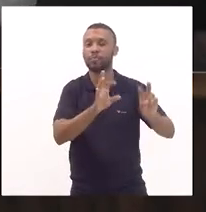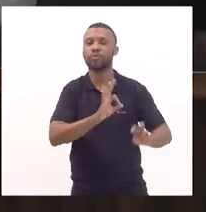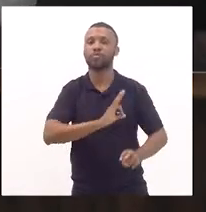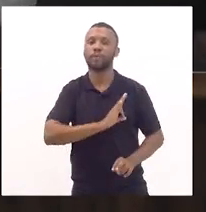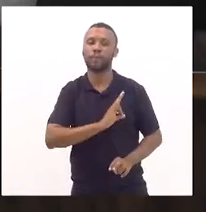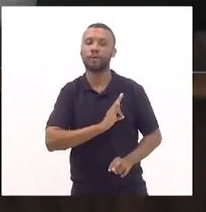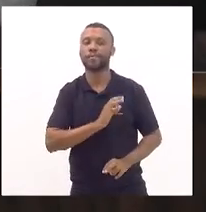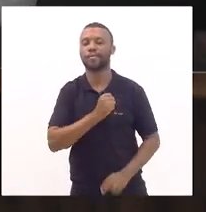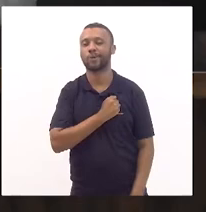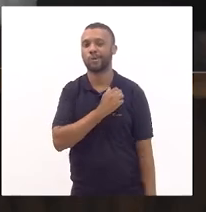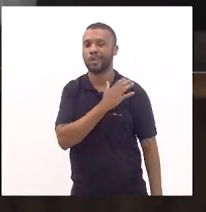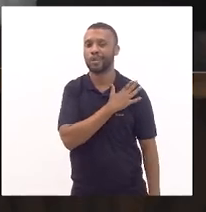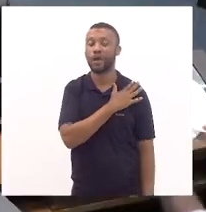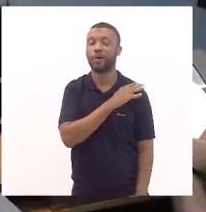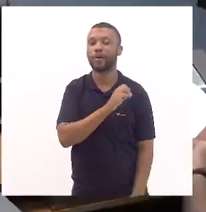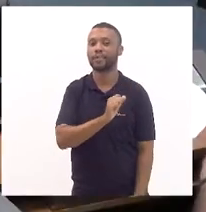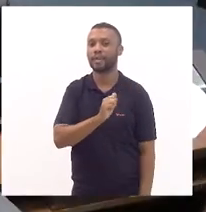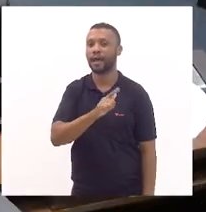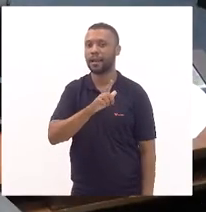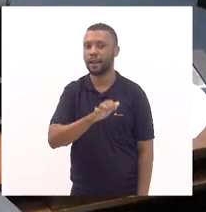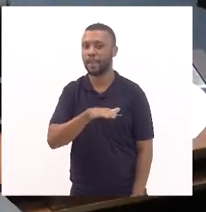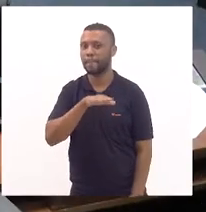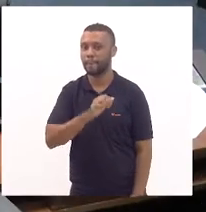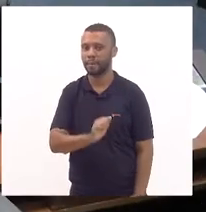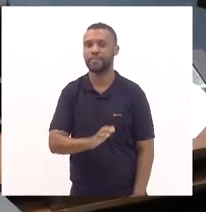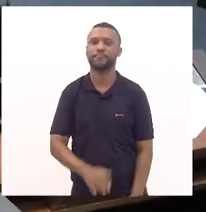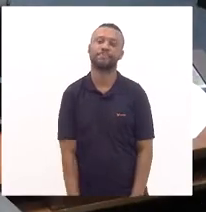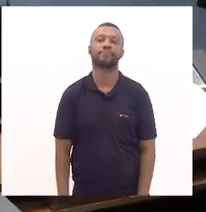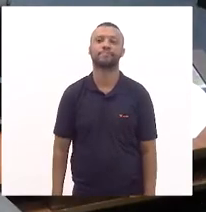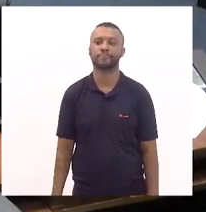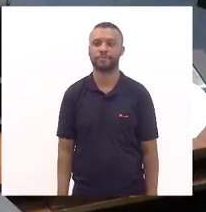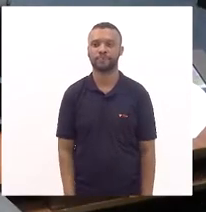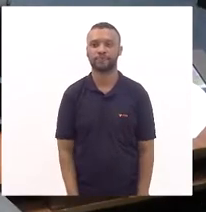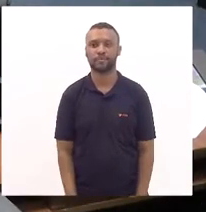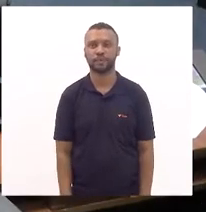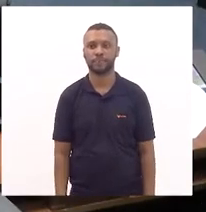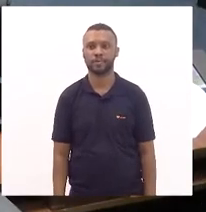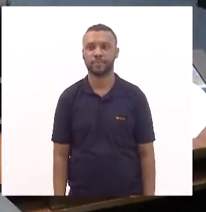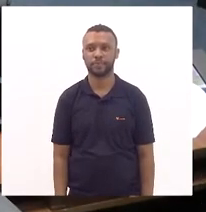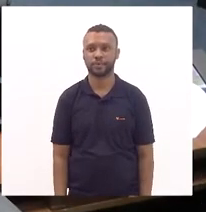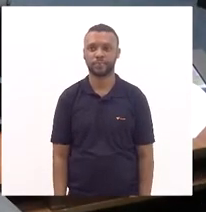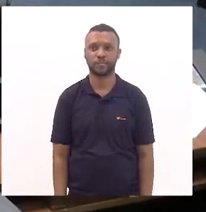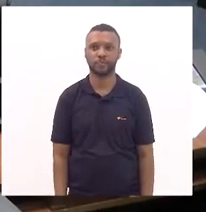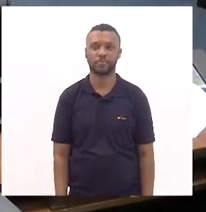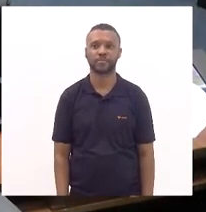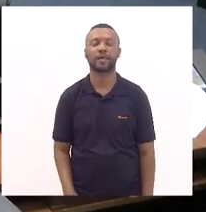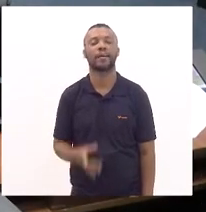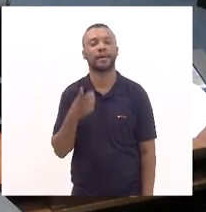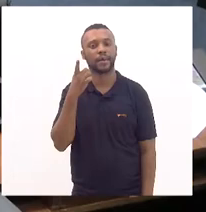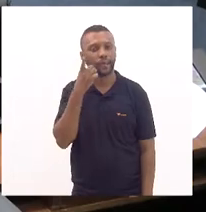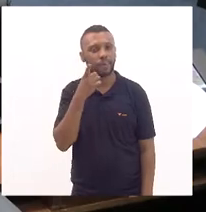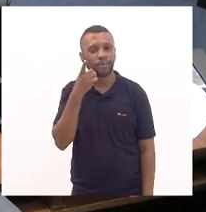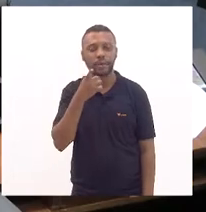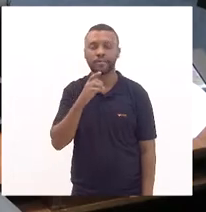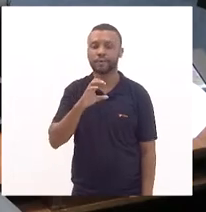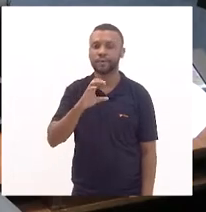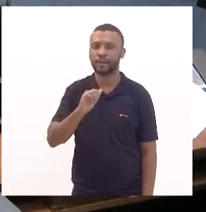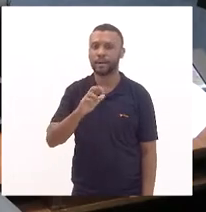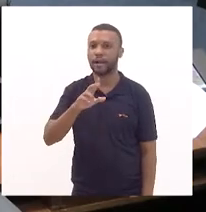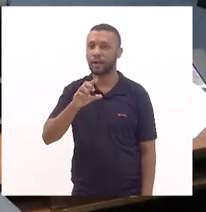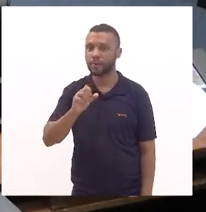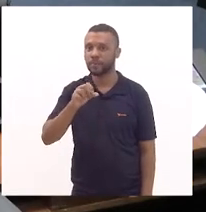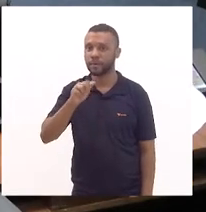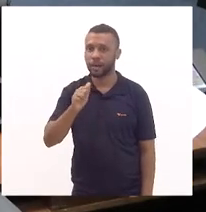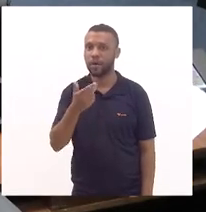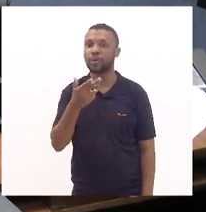deputado Coronel Salema. Deputado Coronel Salema. Deputado Carlos Augusto. Está